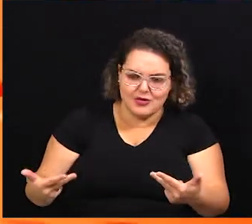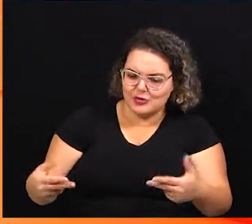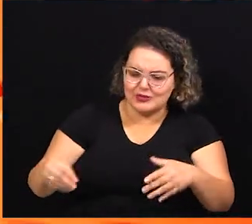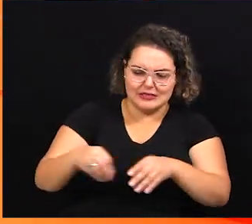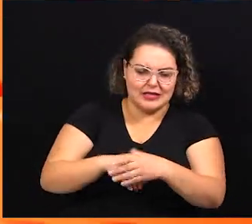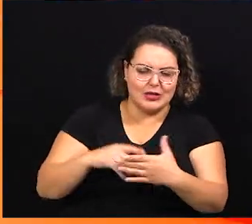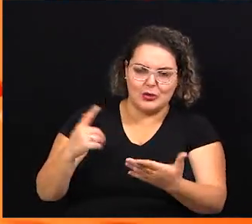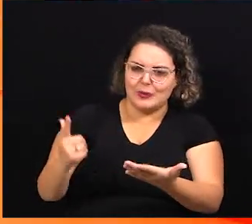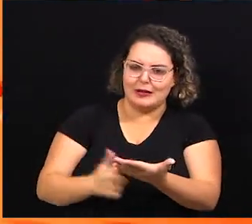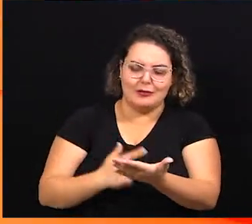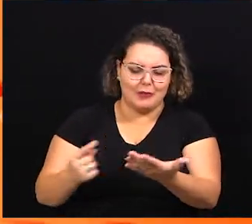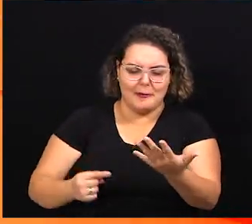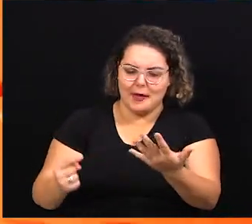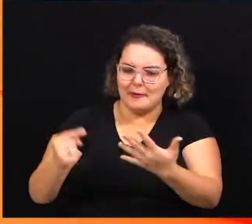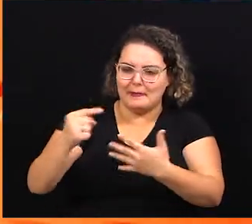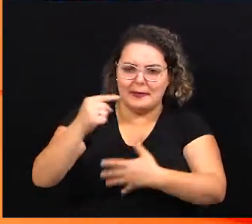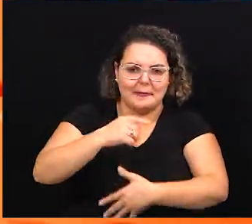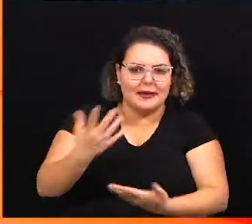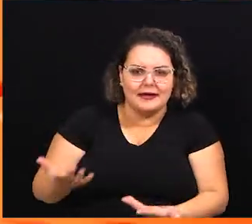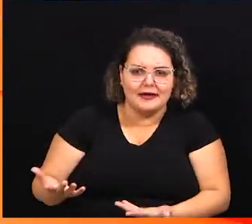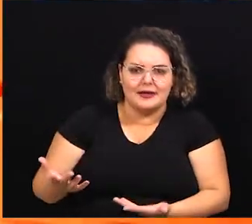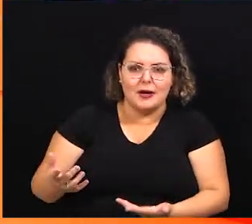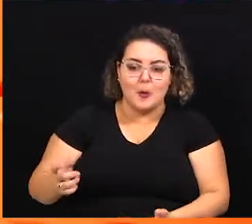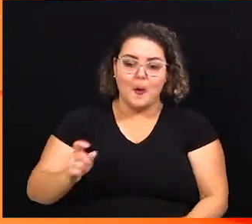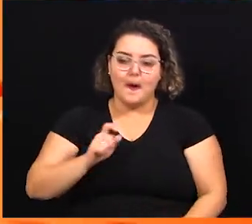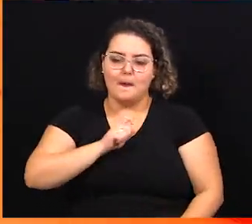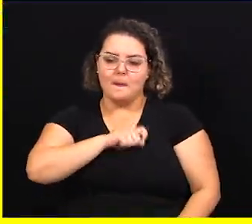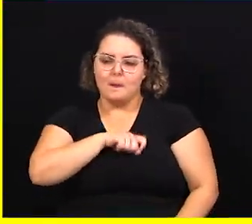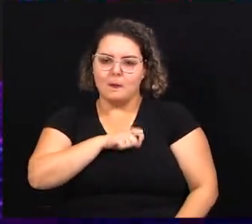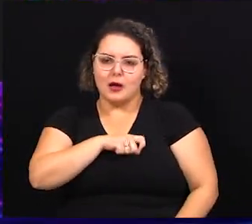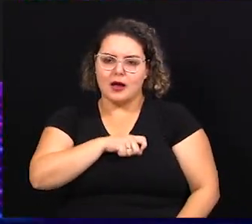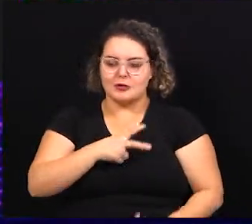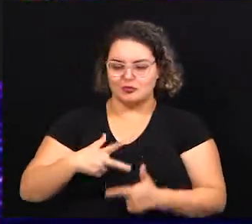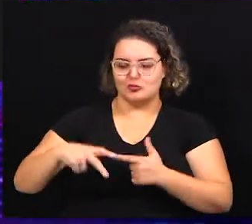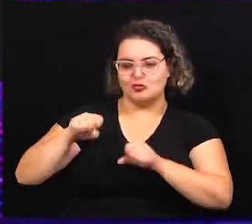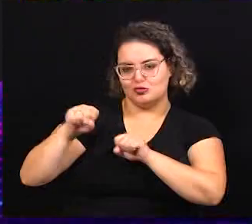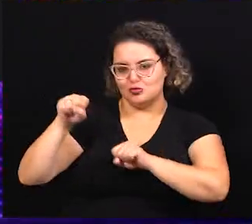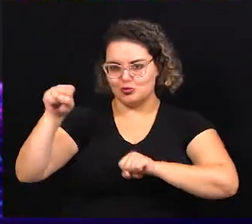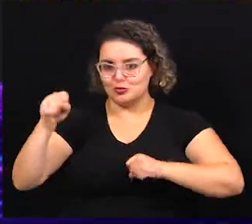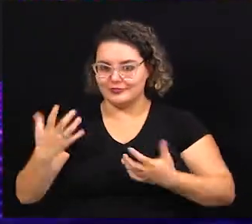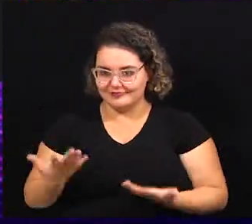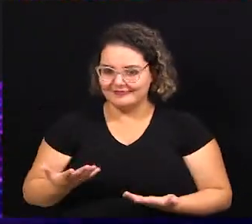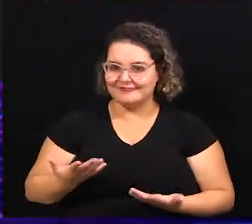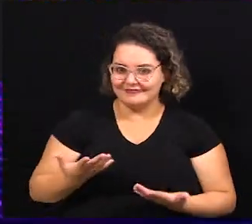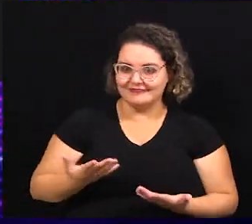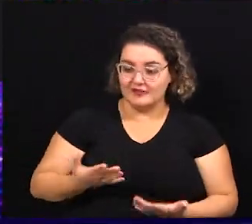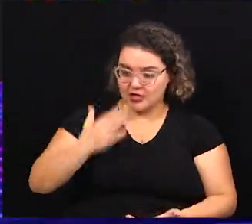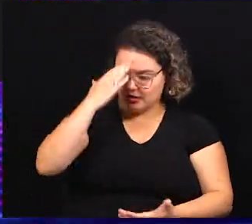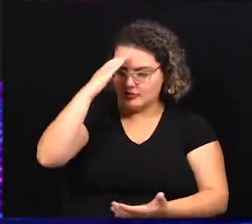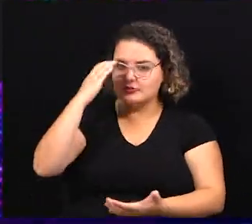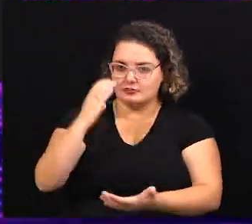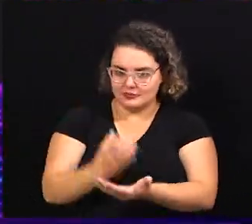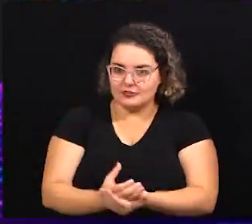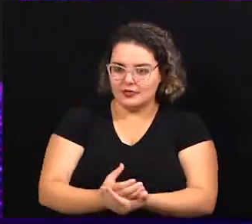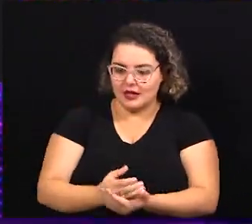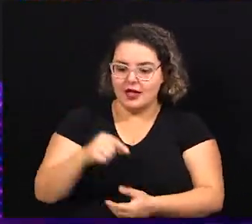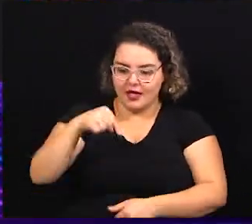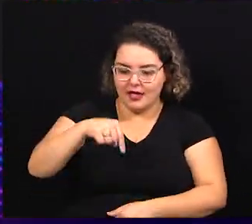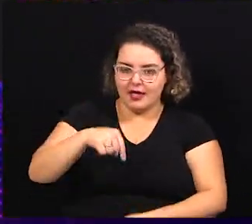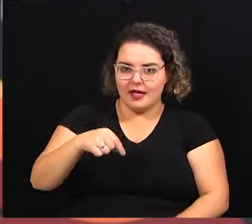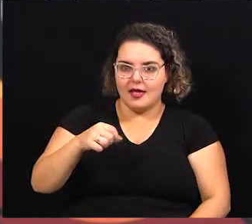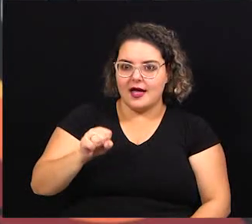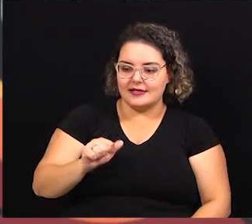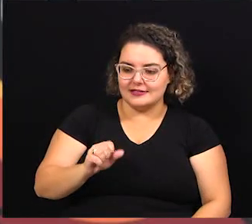Temos toda sorte de bandidos e heróis. Só que a única pessoa que a gente acompanha e tem certeza e confia é a Sabrina Barlavento.